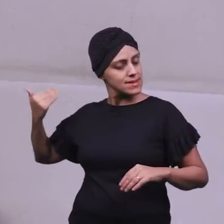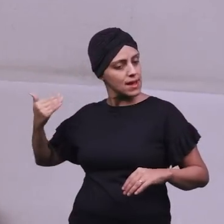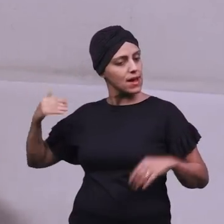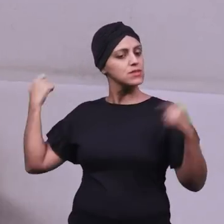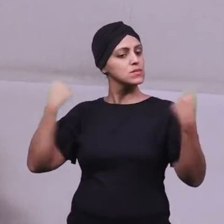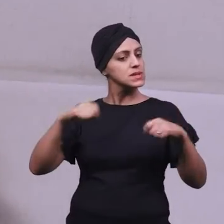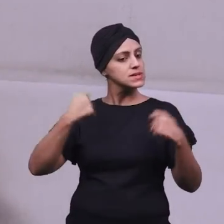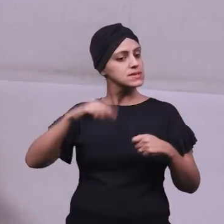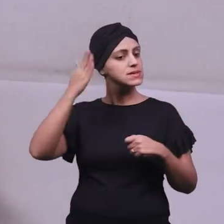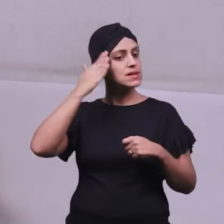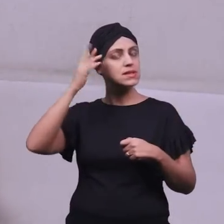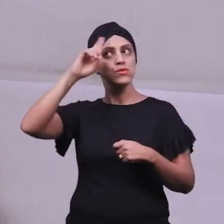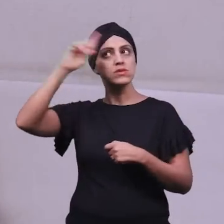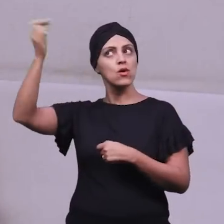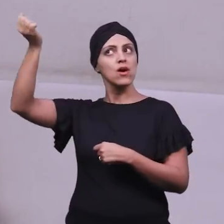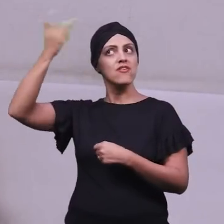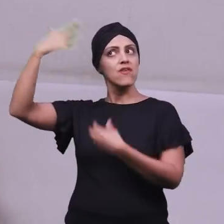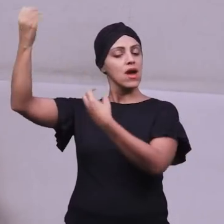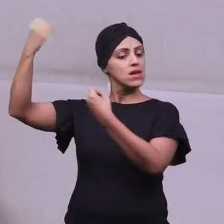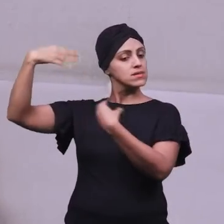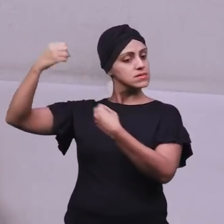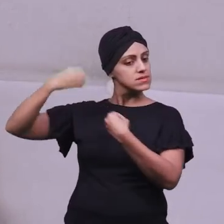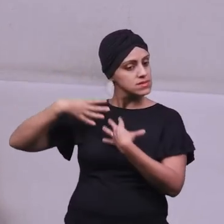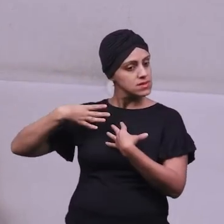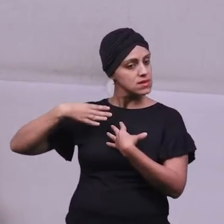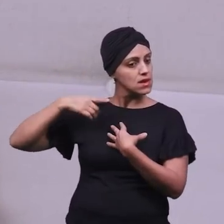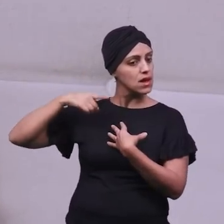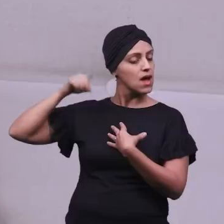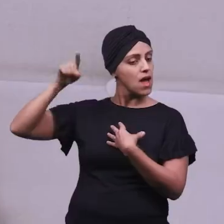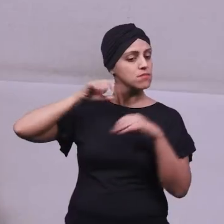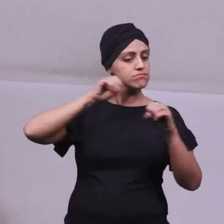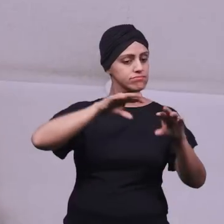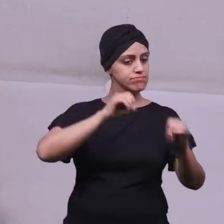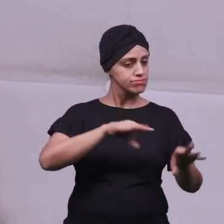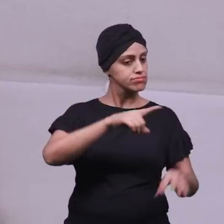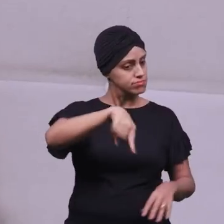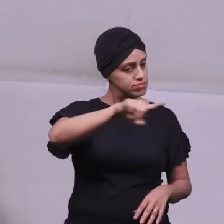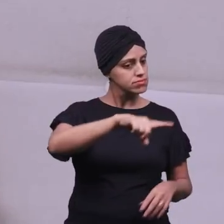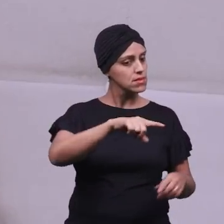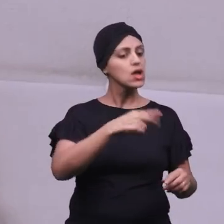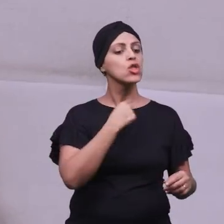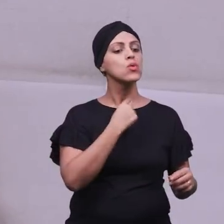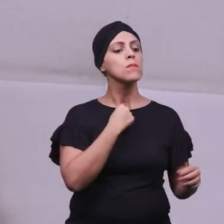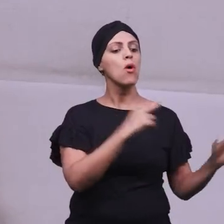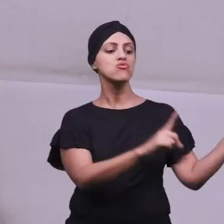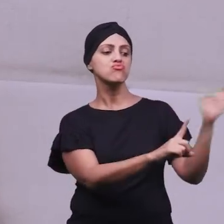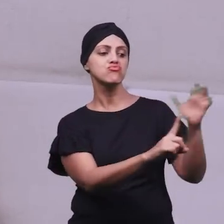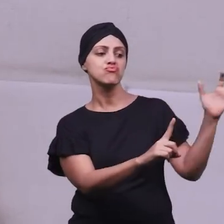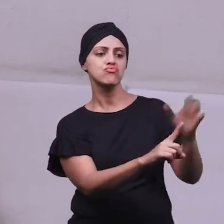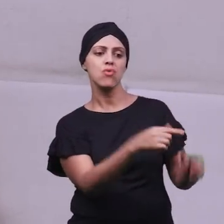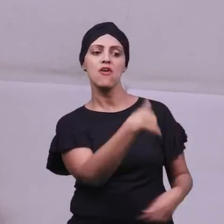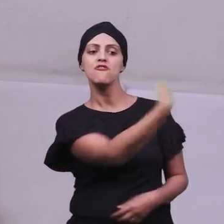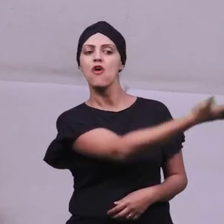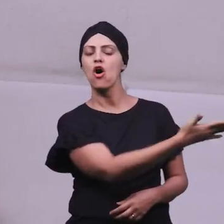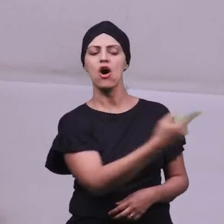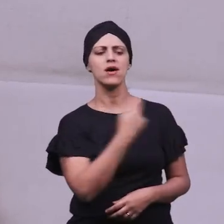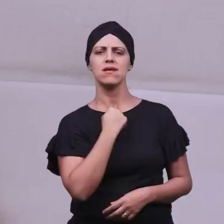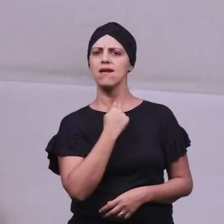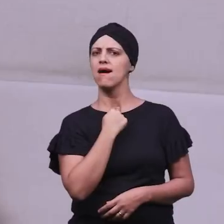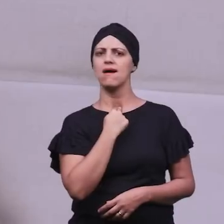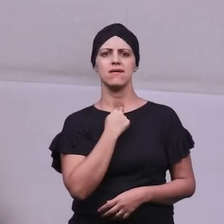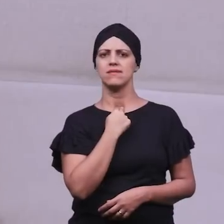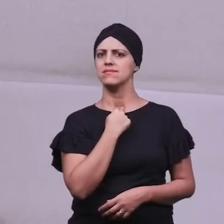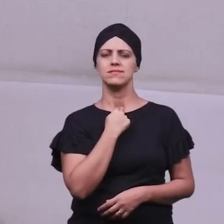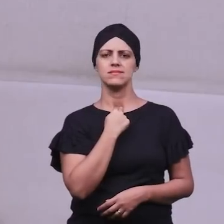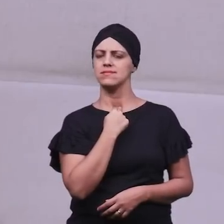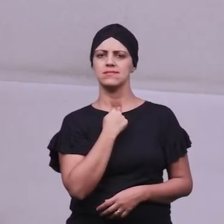Jesus Cristo, que ele recebera por revelação. Porque esse era o verdadeiro pão asmo que a igreja na Galácia haveria de comer e deveria comer,